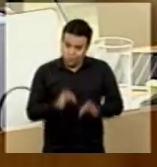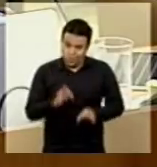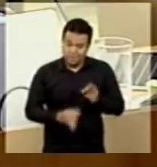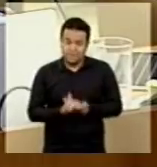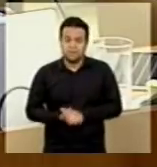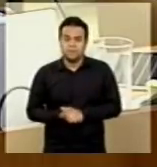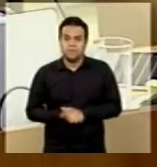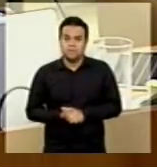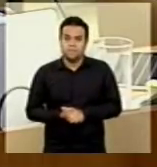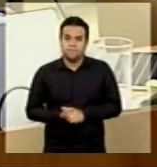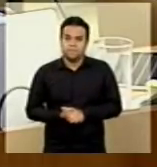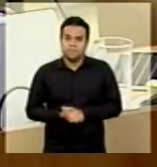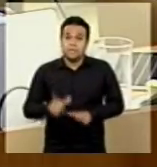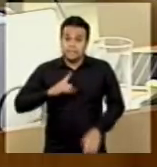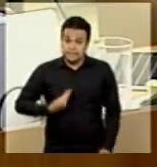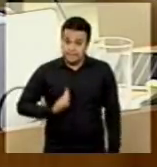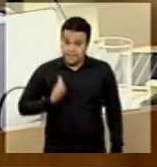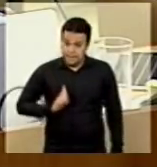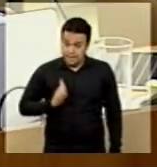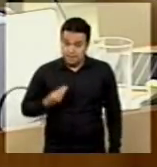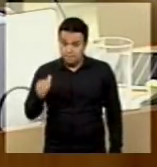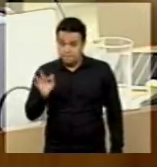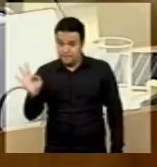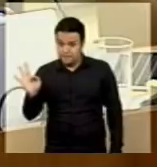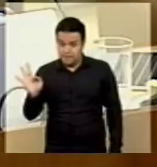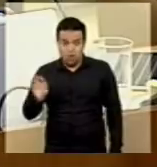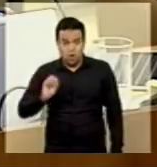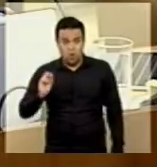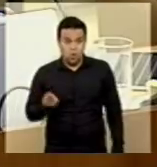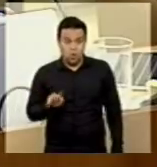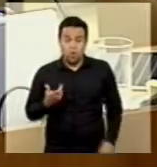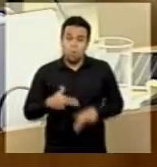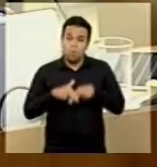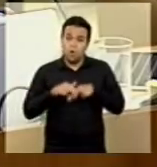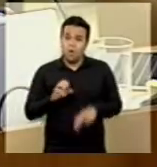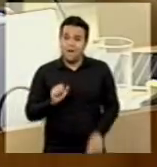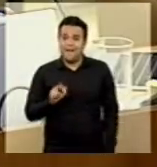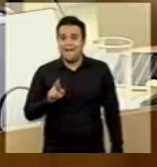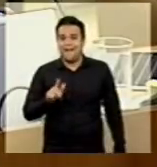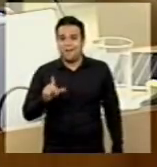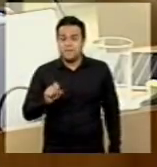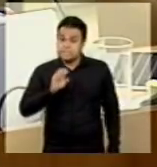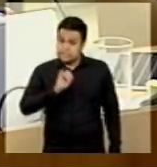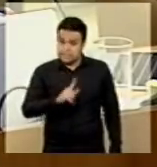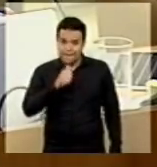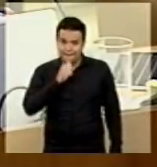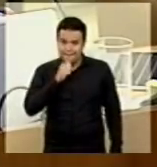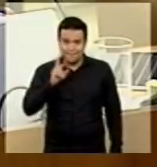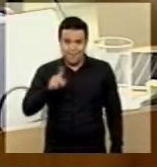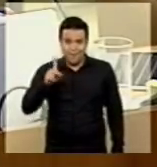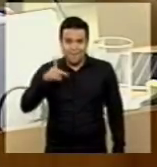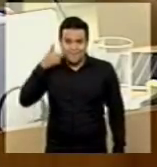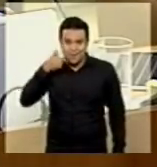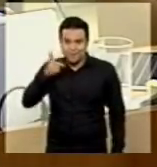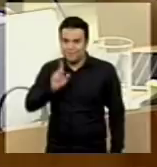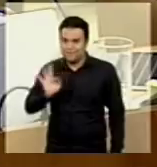praticado quando estava no cargo e em razão do cargo. Portanto, se ele não era deputado federal na ocasião,